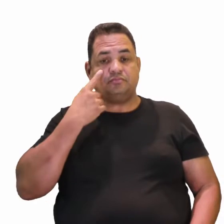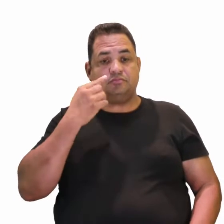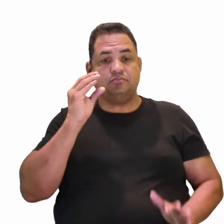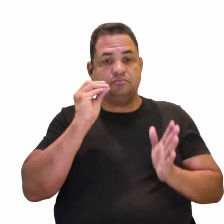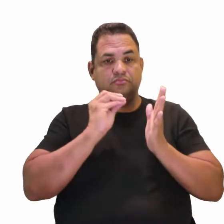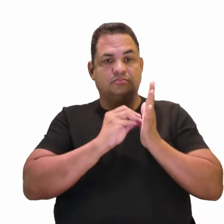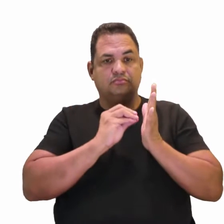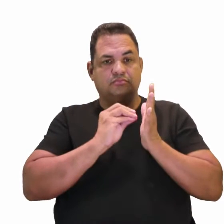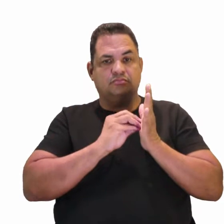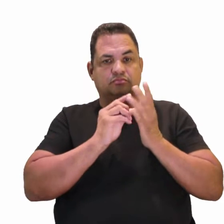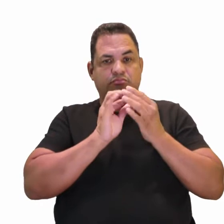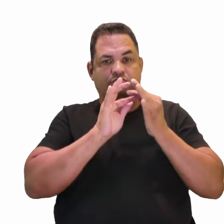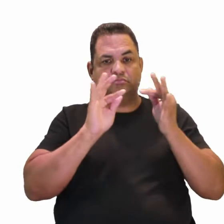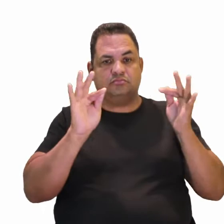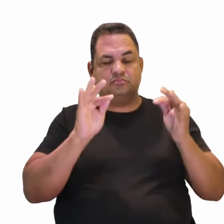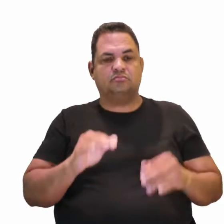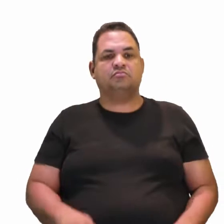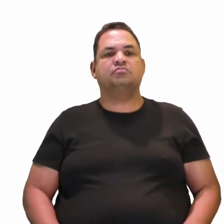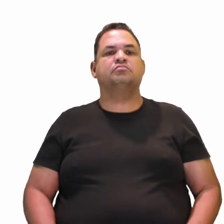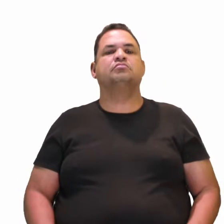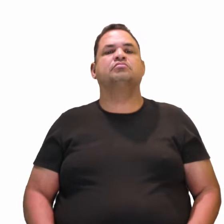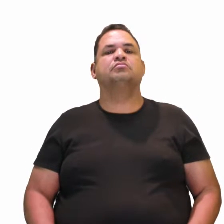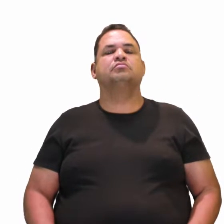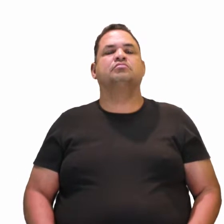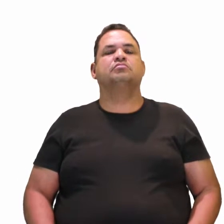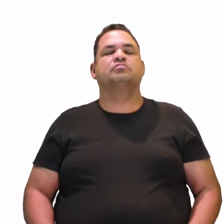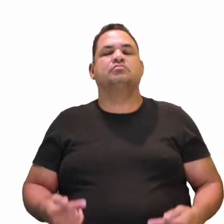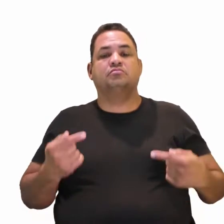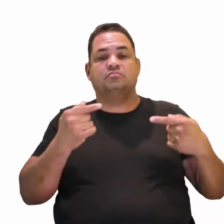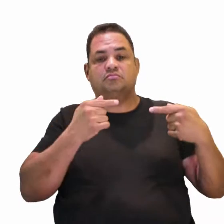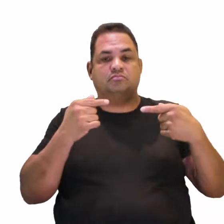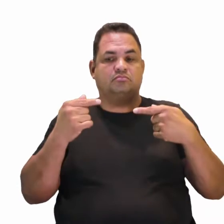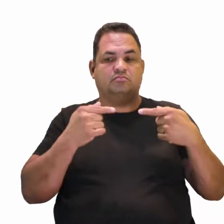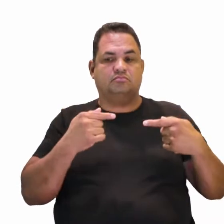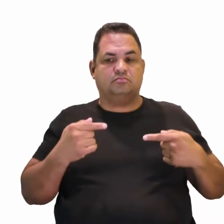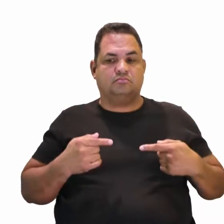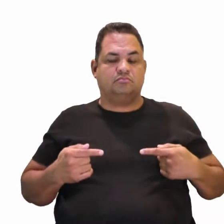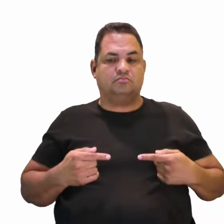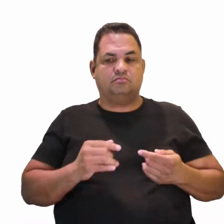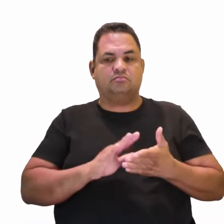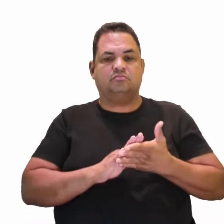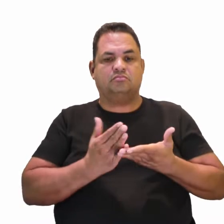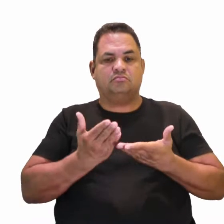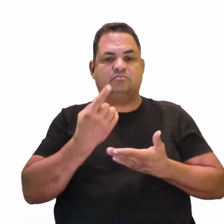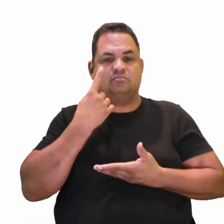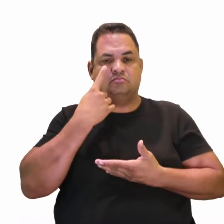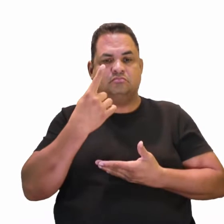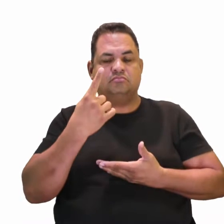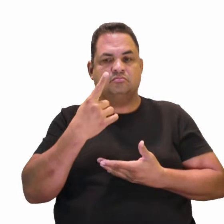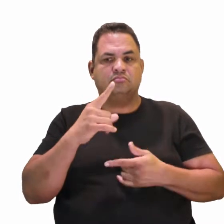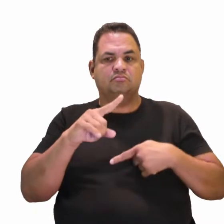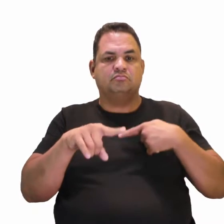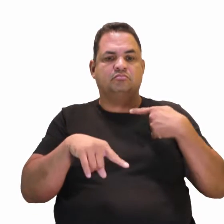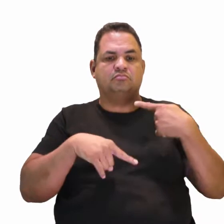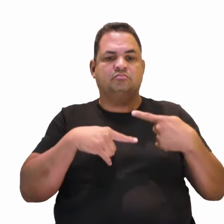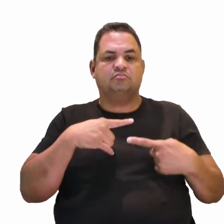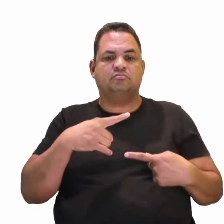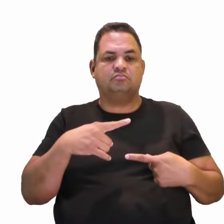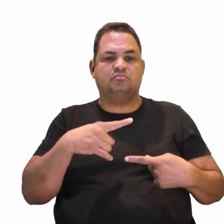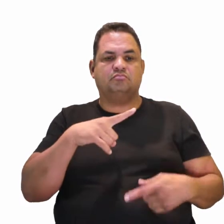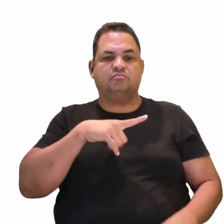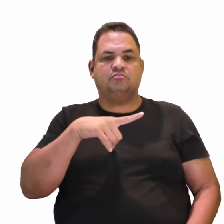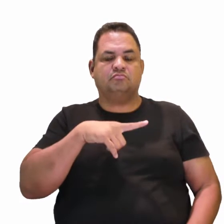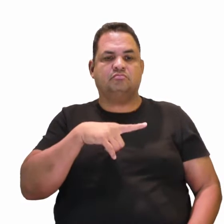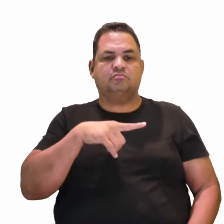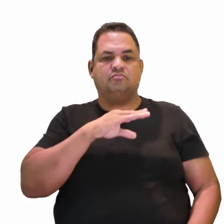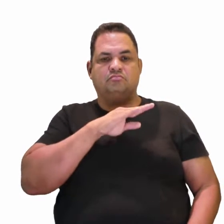justamente aqui, de acordo com a mensagem que via logo, que tem